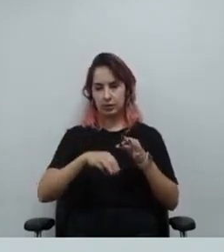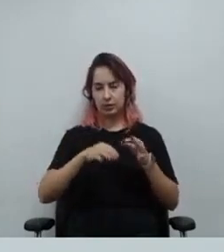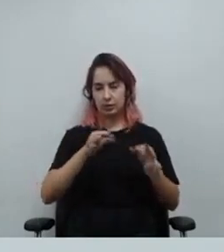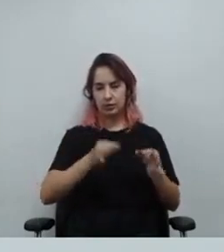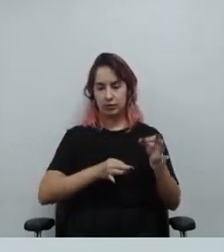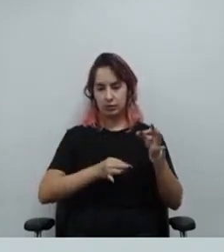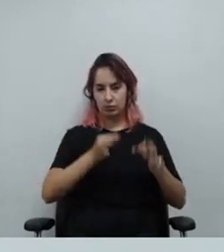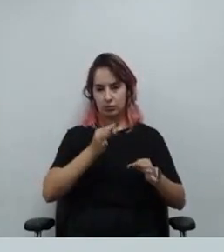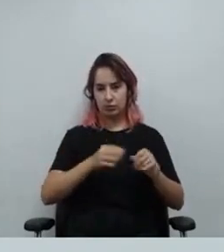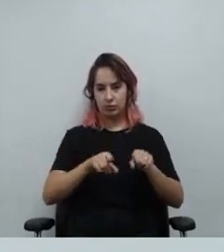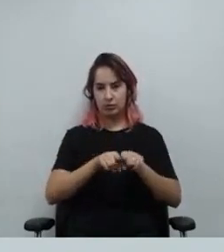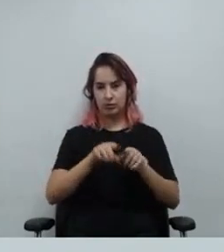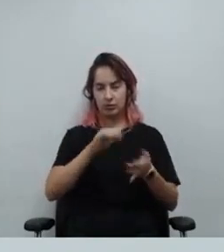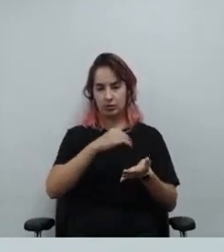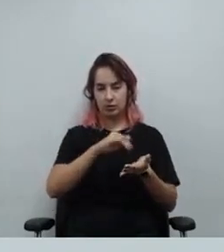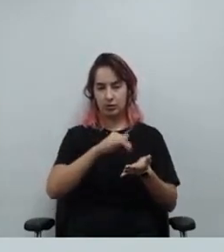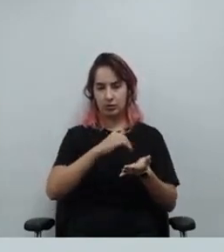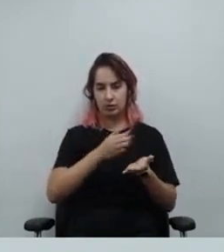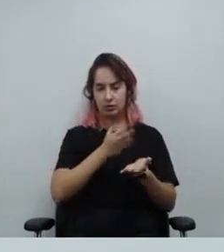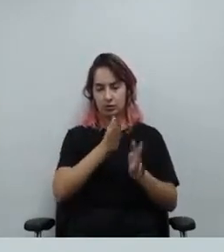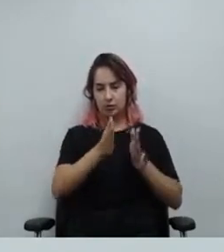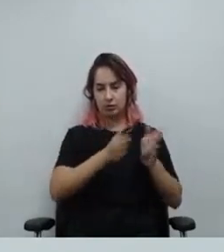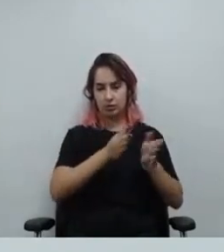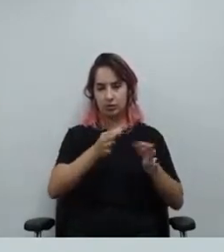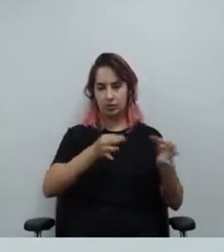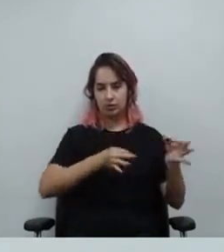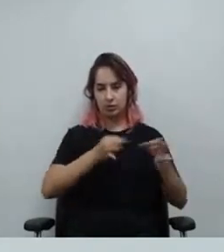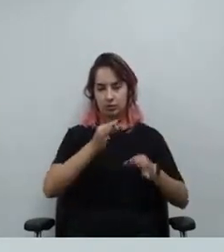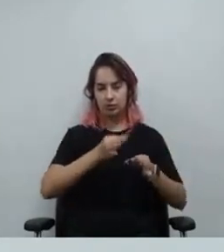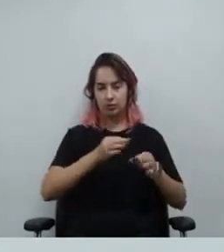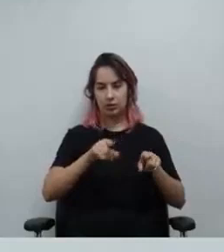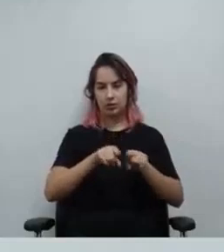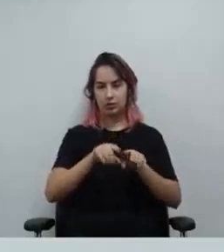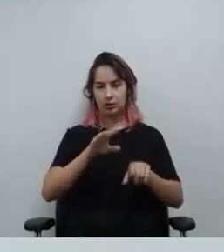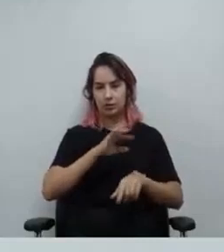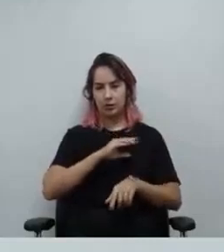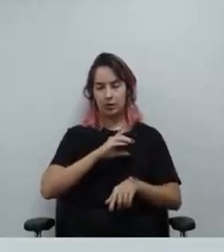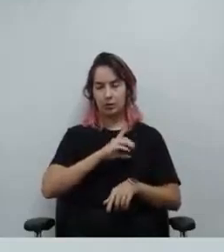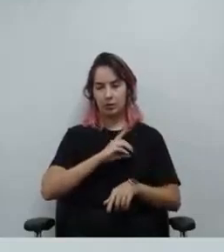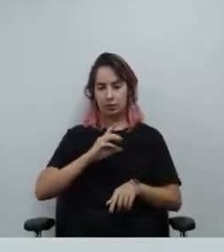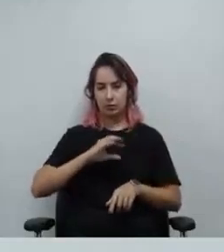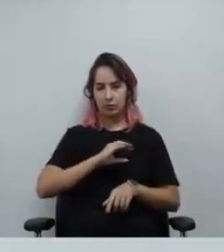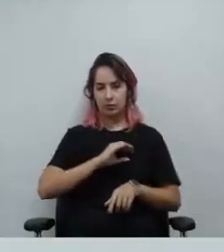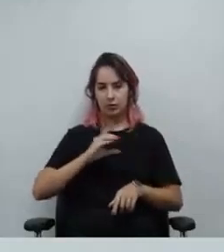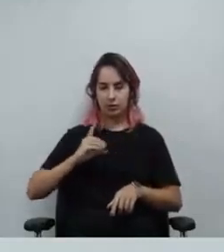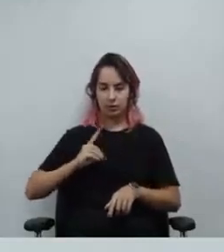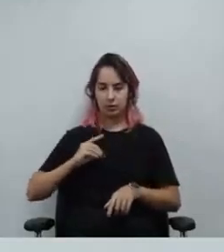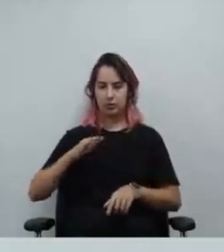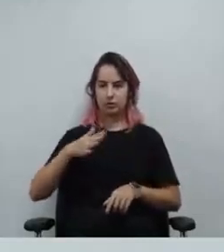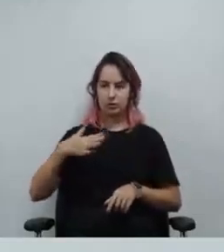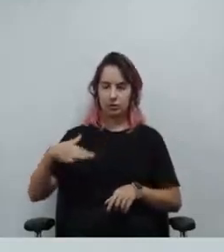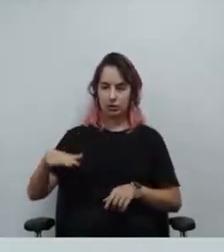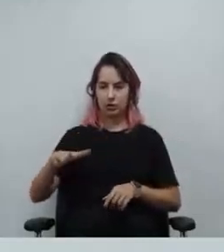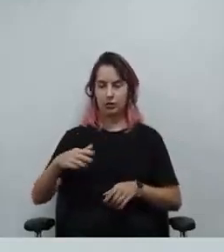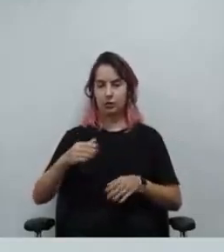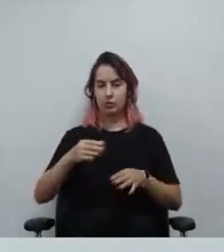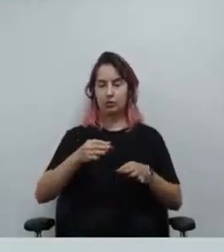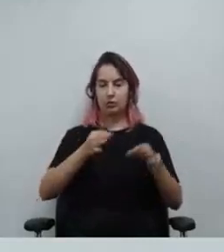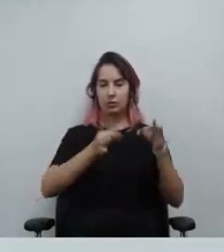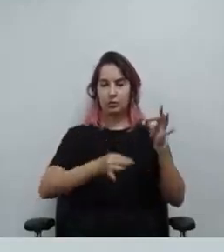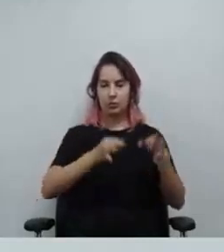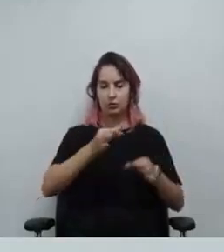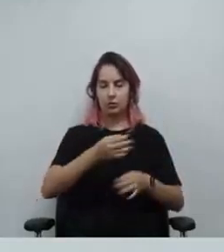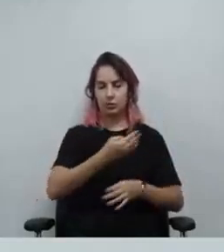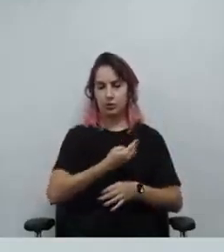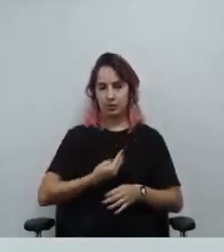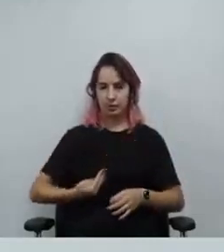e a secretária nacional de Acesso à Justiça, Sheila Carvalho, e a coordenadora geral de articulação de políticas públicas da SAJU,